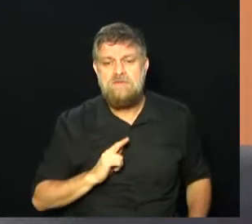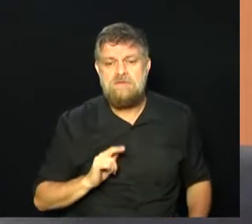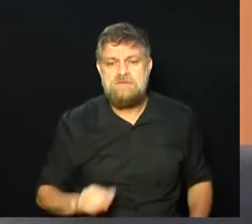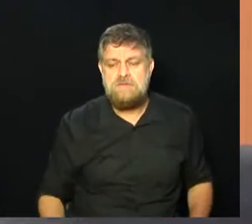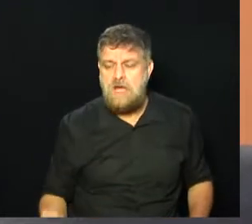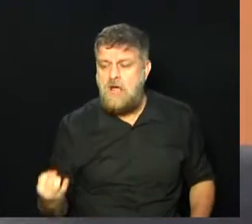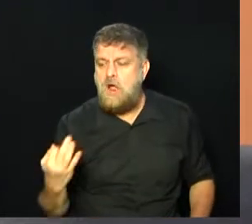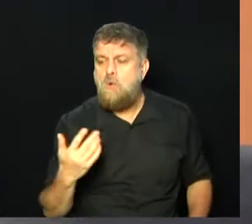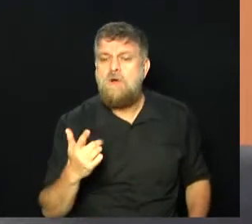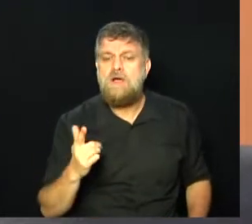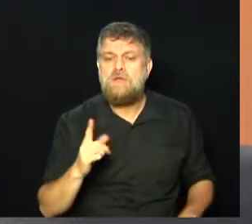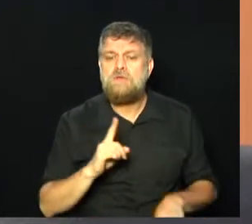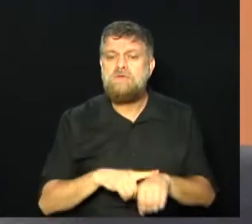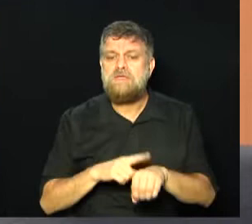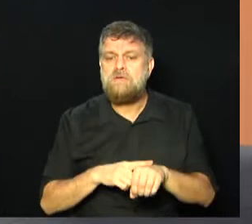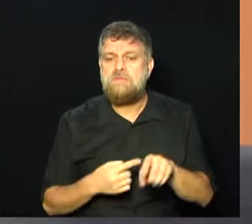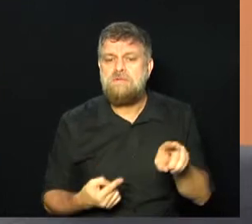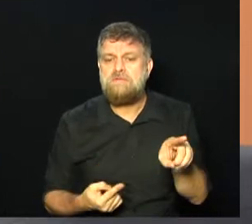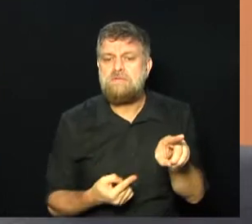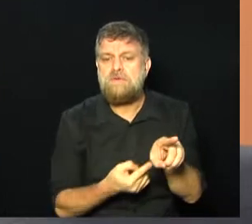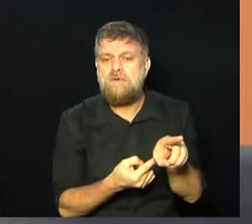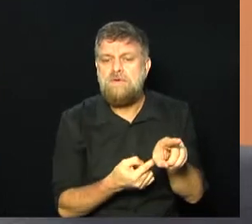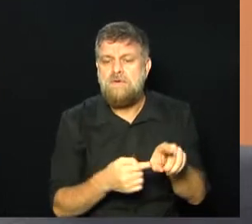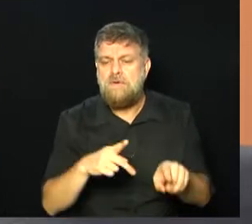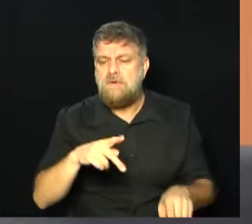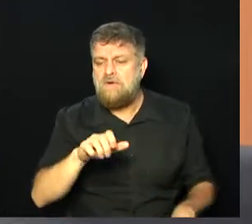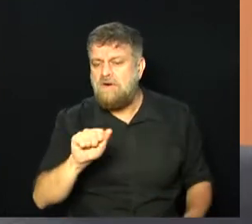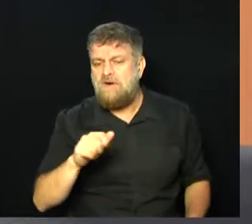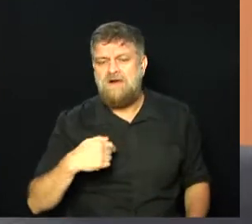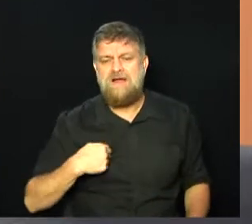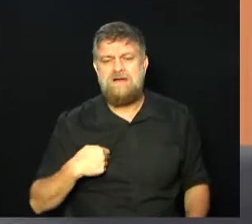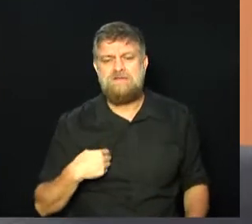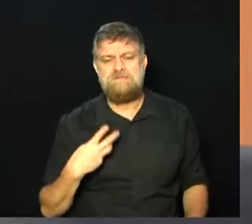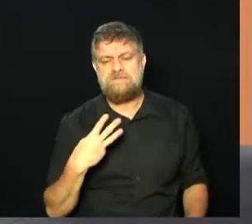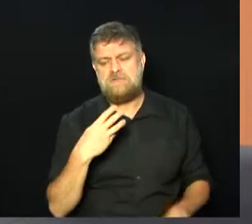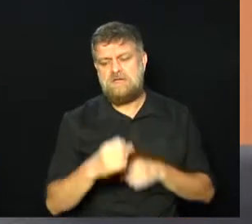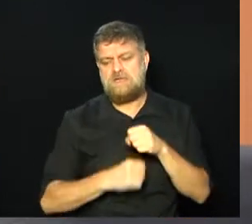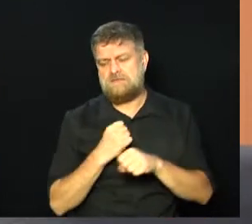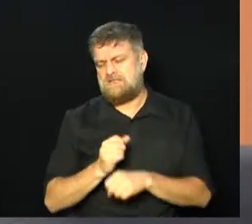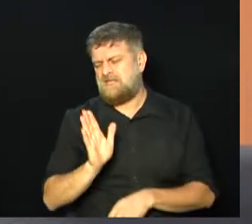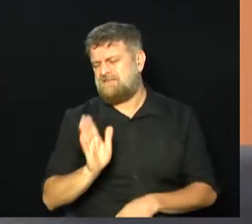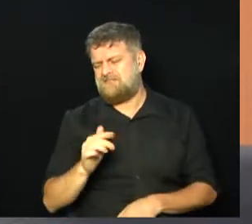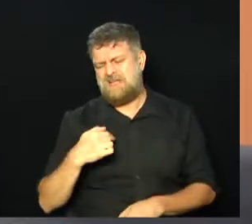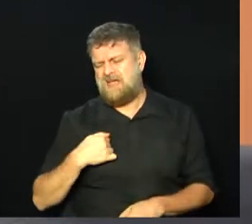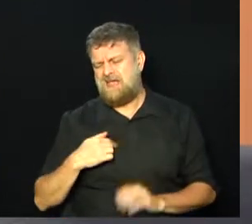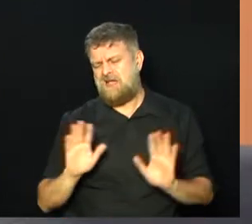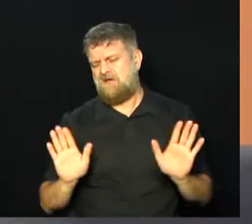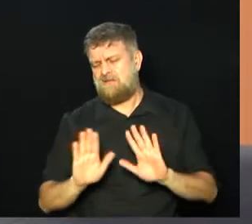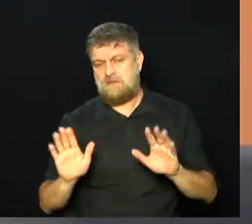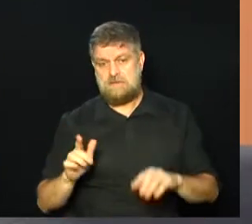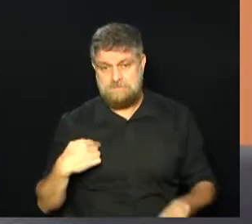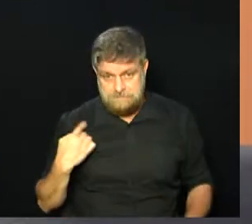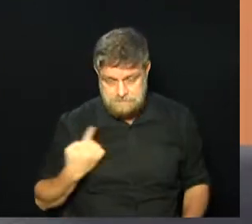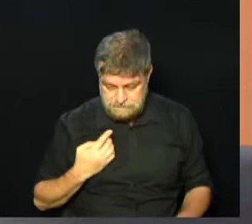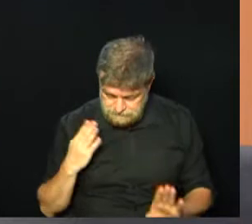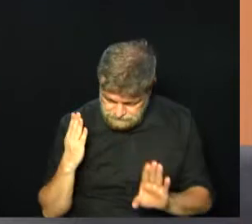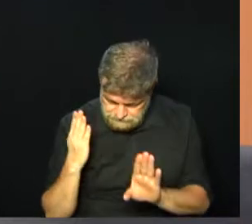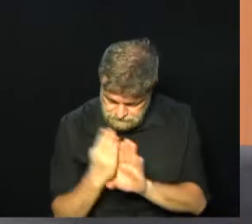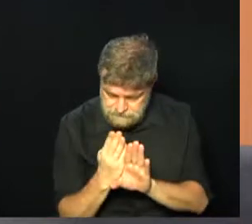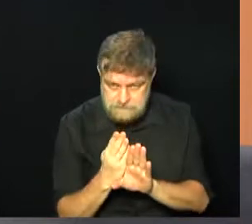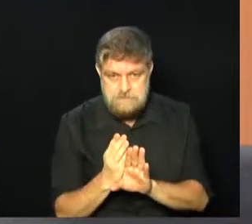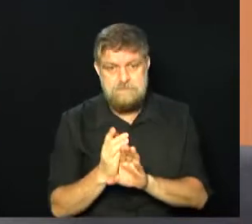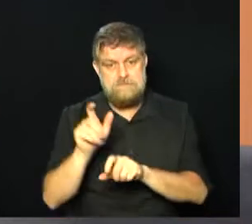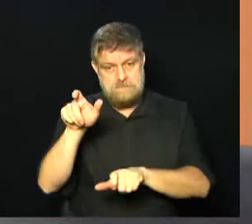tem 60 anos, quanto tempo você não faz um PSA, um exame de toque? Já faz uns 3, 4 anos. E a gente pega muitos